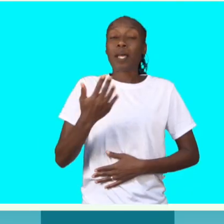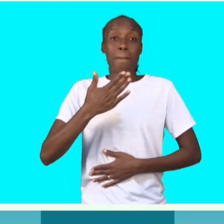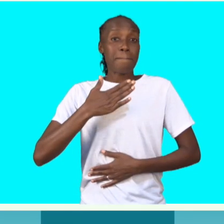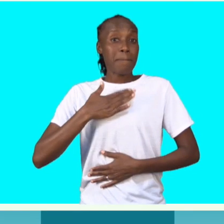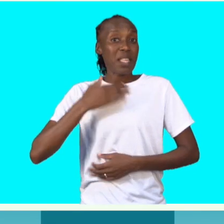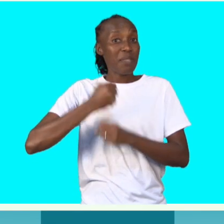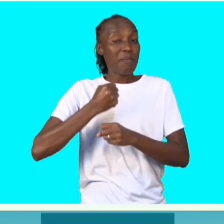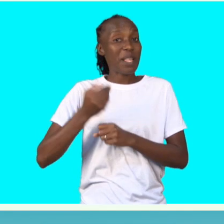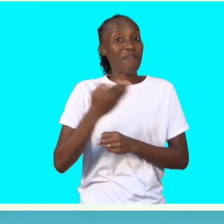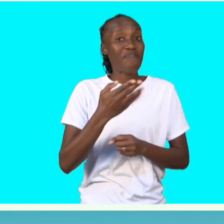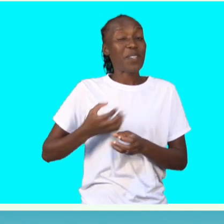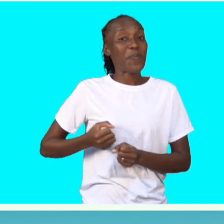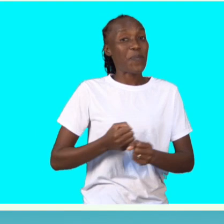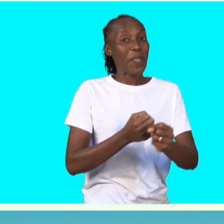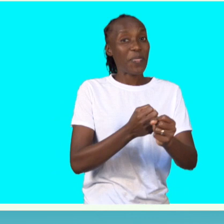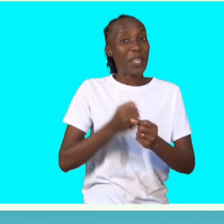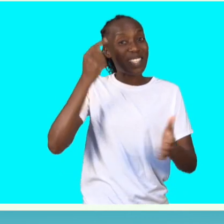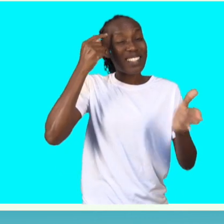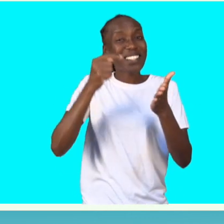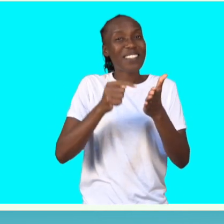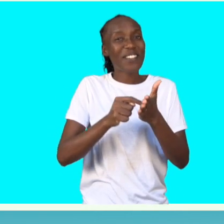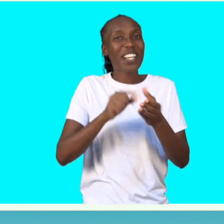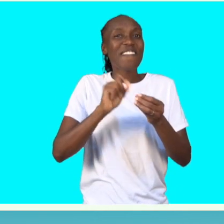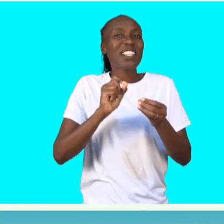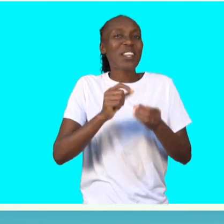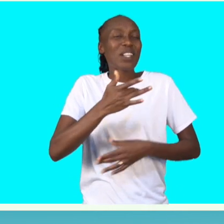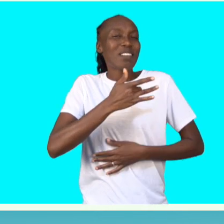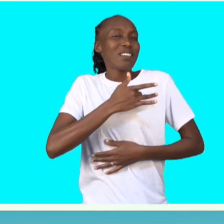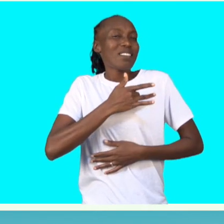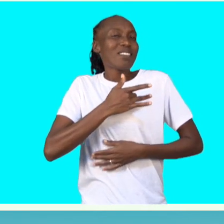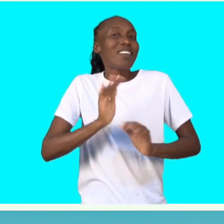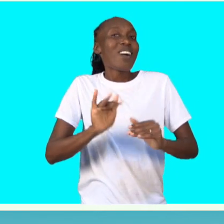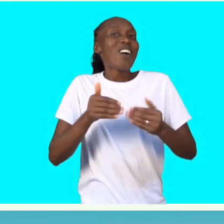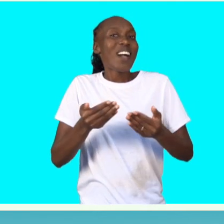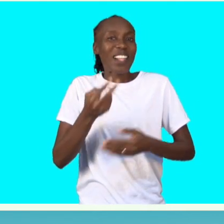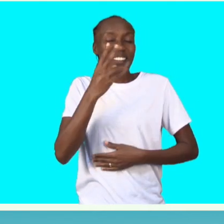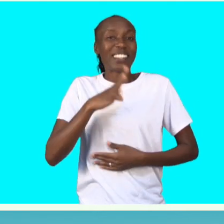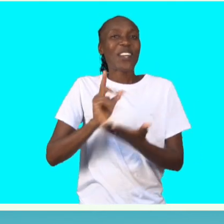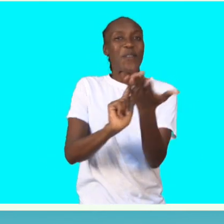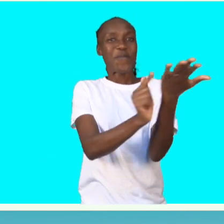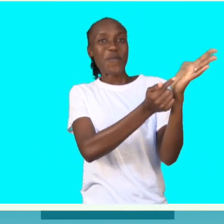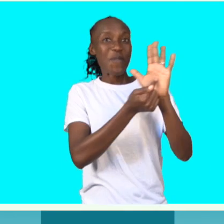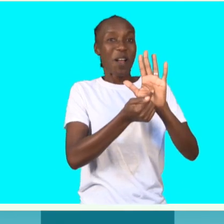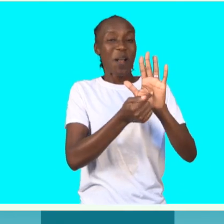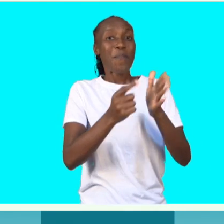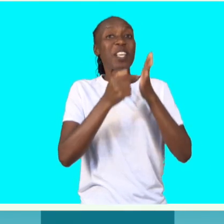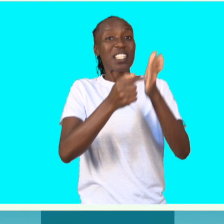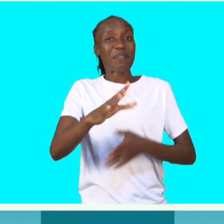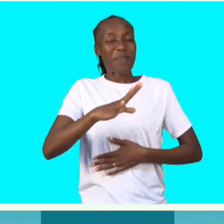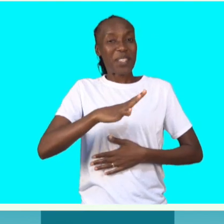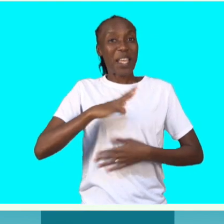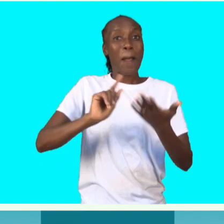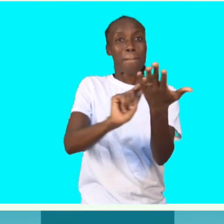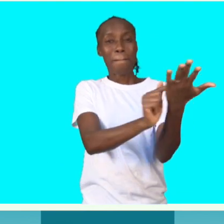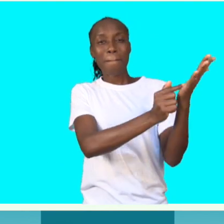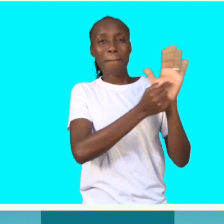Para mim, trabalhar a madeira é expor o meu sentimento. Aqui é notável um sentimento. Por exemplo, essa